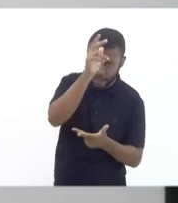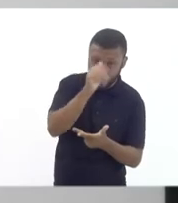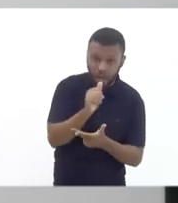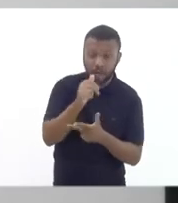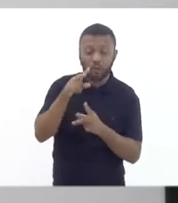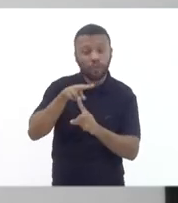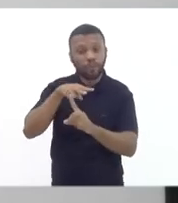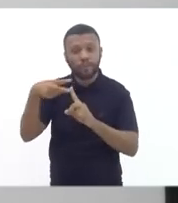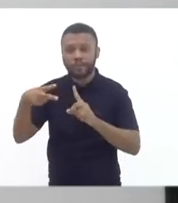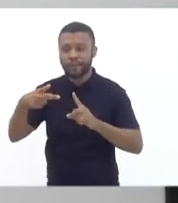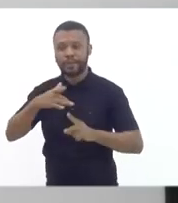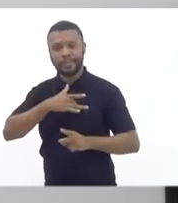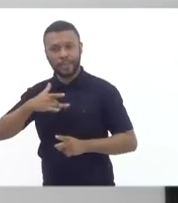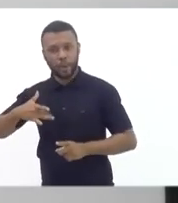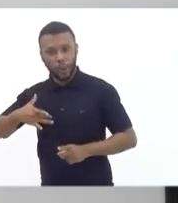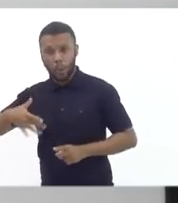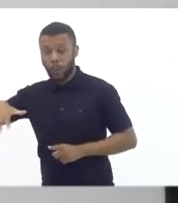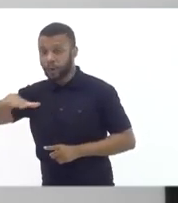de bem-estar animal.